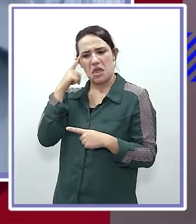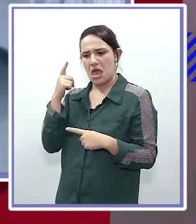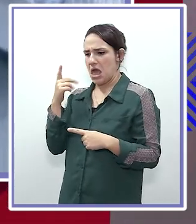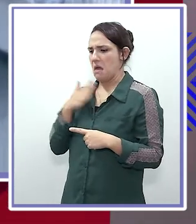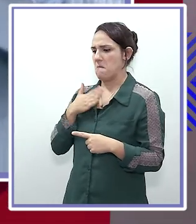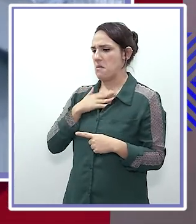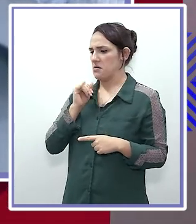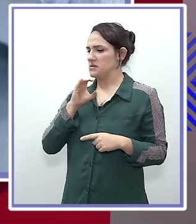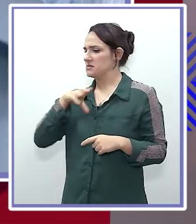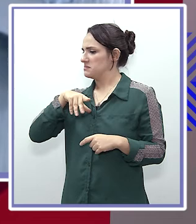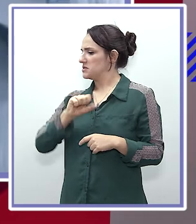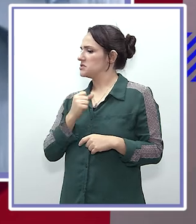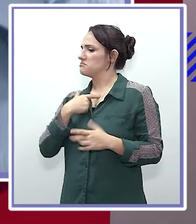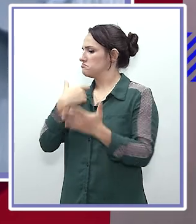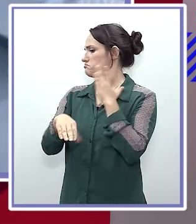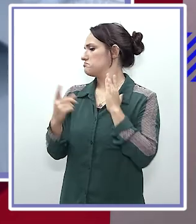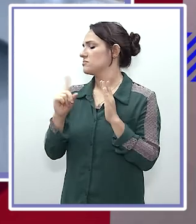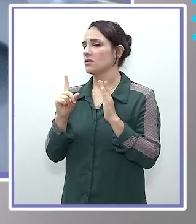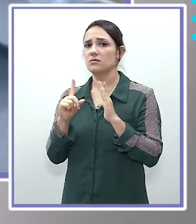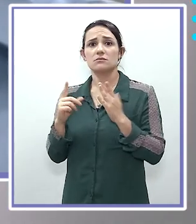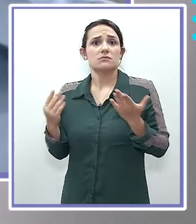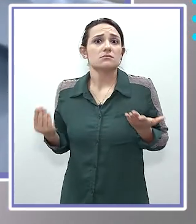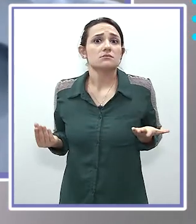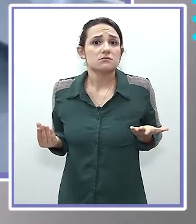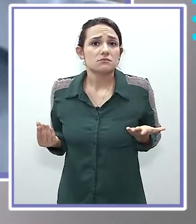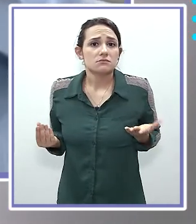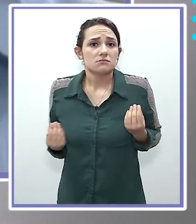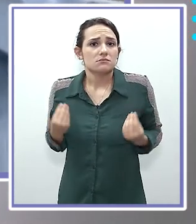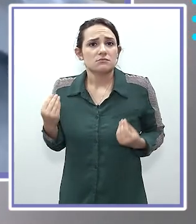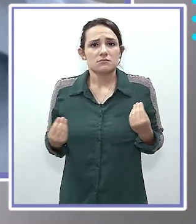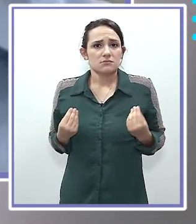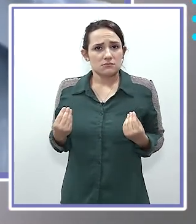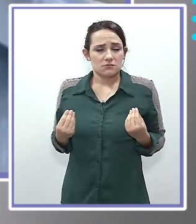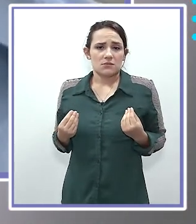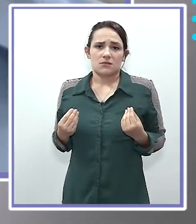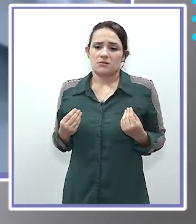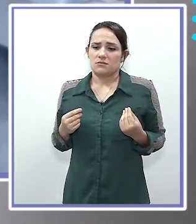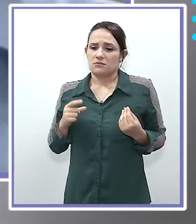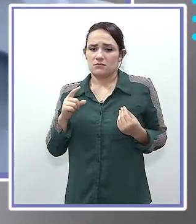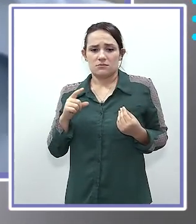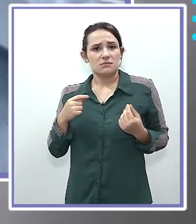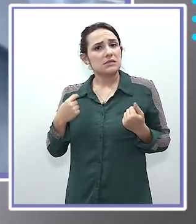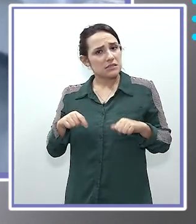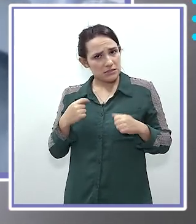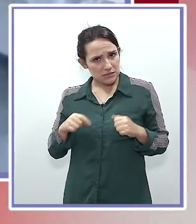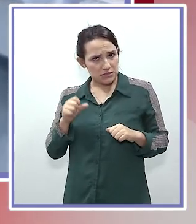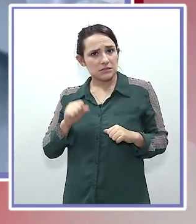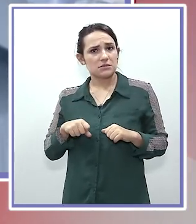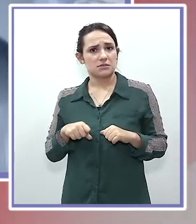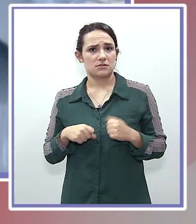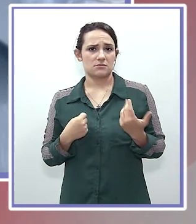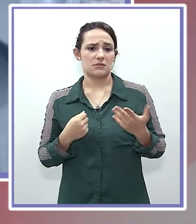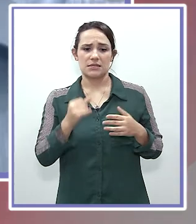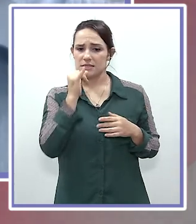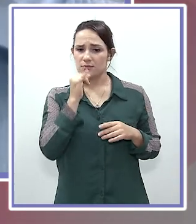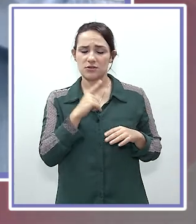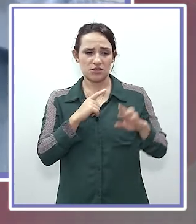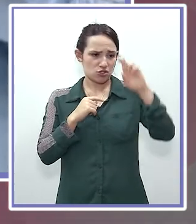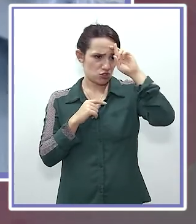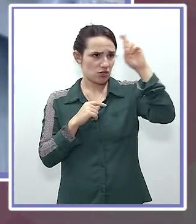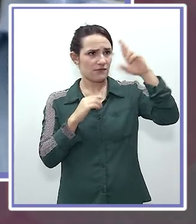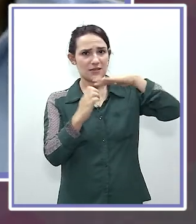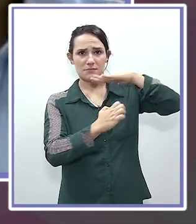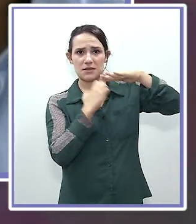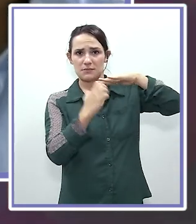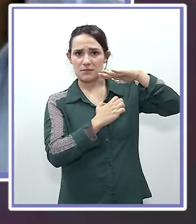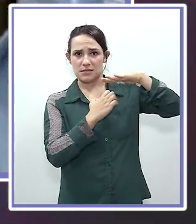privilegiar? Né? Nós não podemos esquecer, abandonar que existem os empresários, nós temos que trabalhar com eles também. Eles